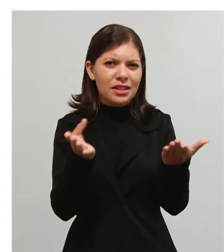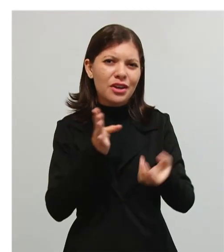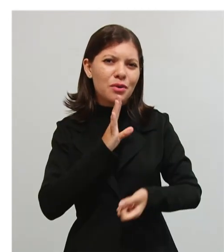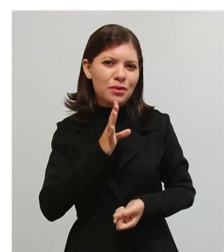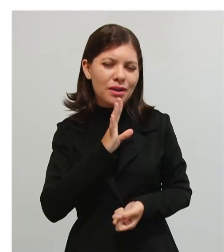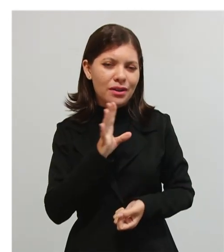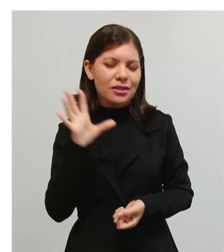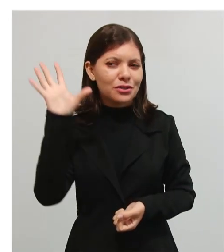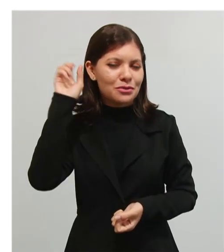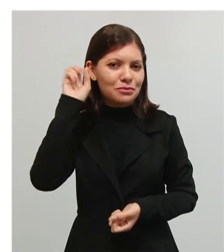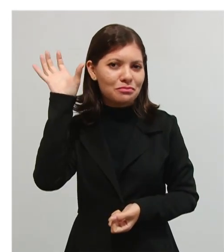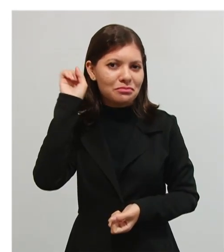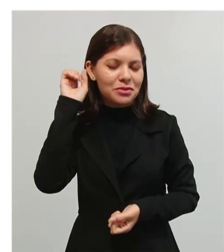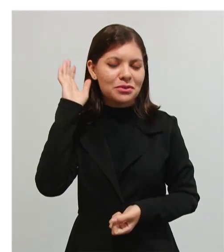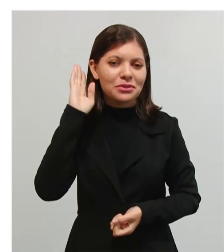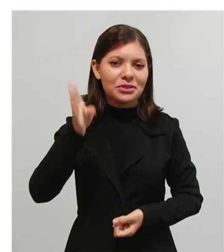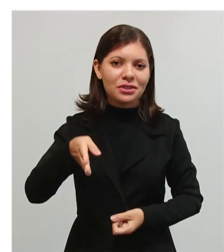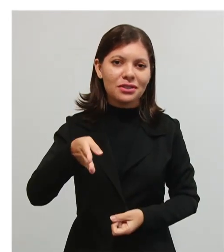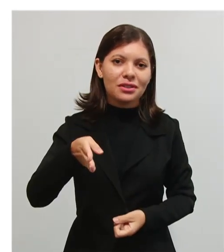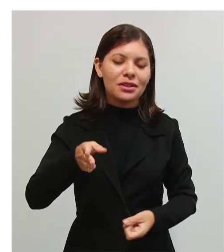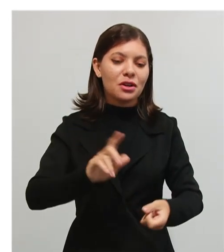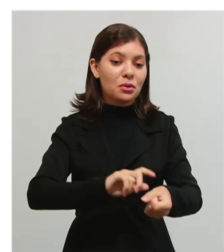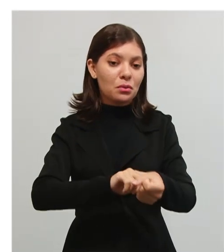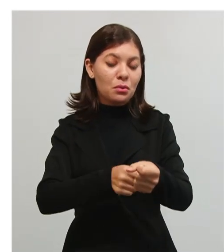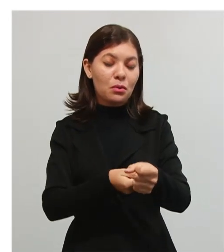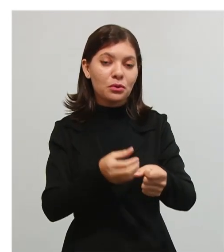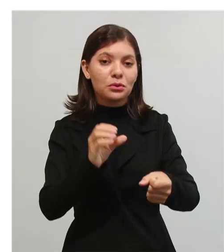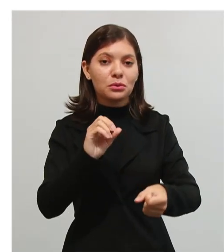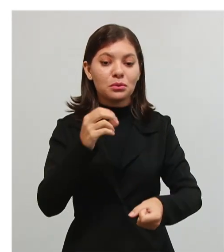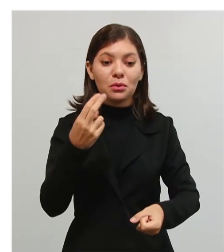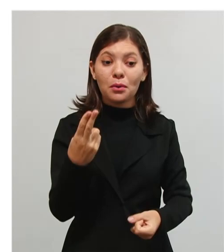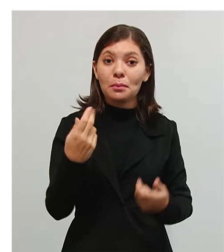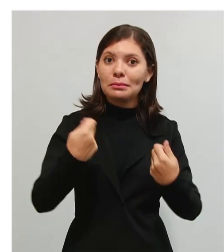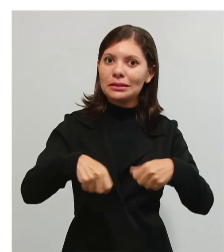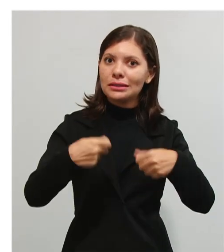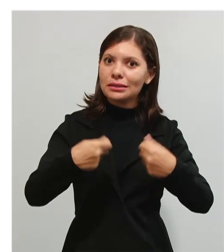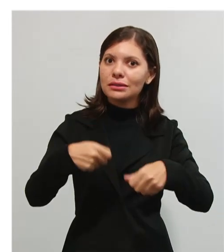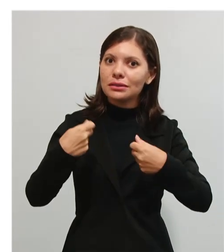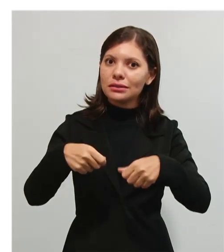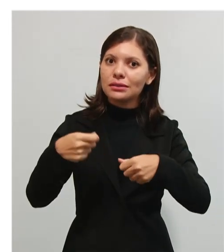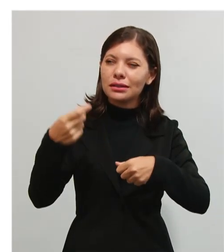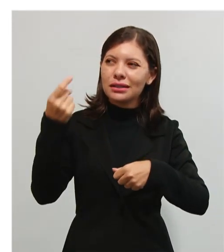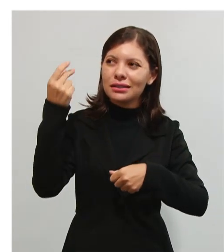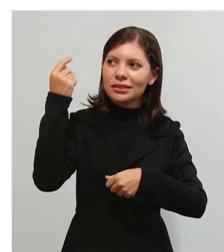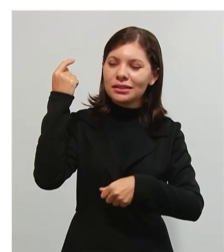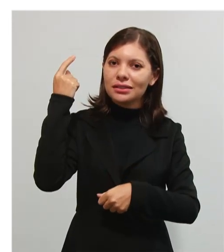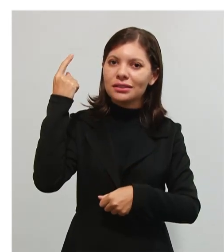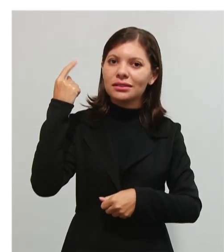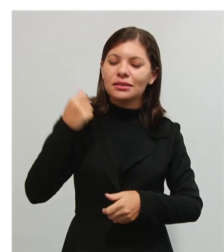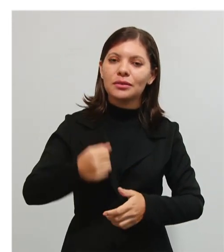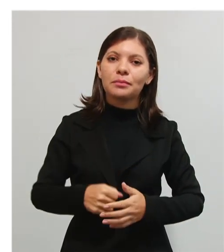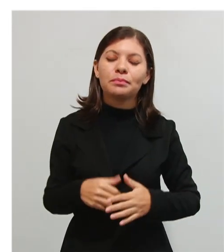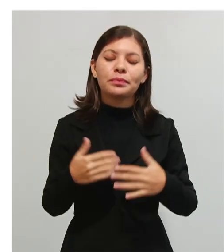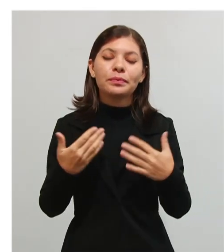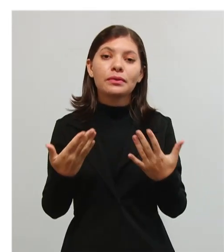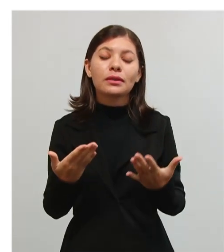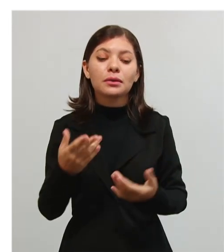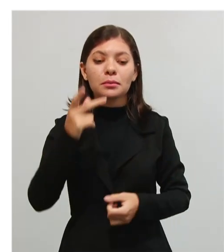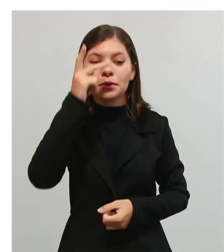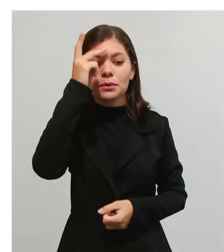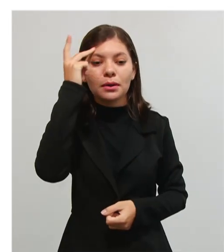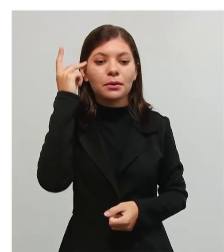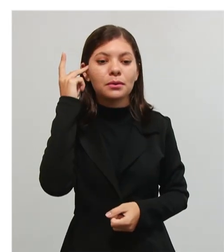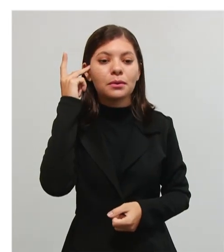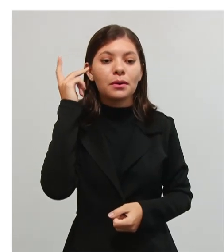ouviu falar nesse código, ou você também precisou dele em algum momento. Então, pessoal, vamos